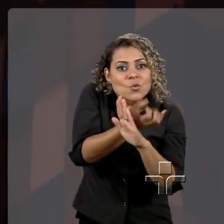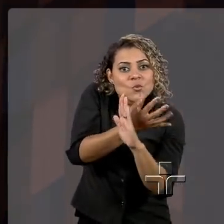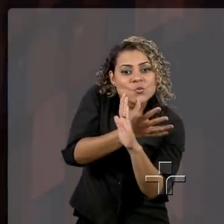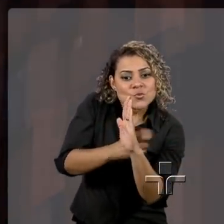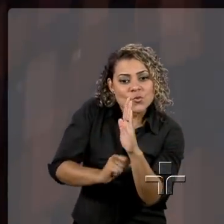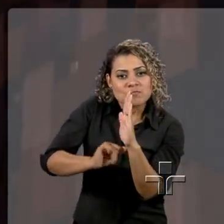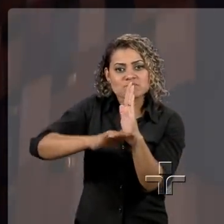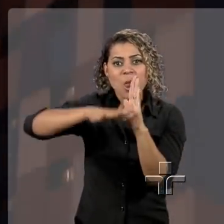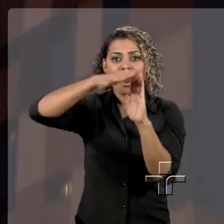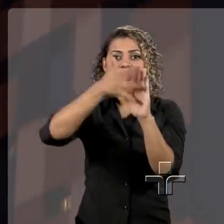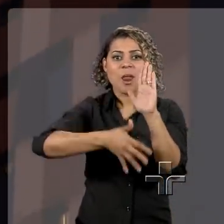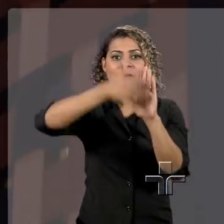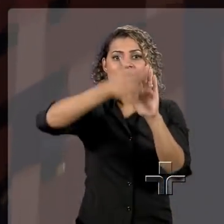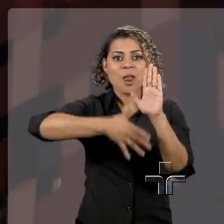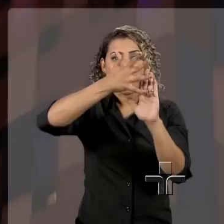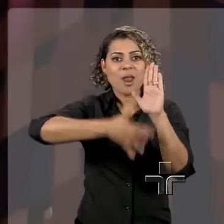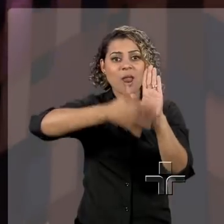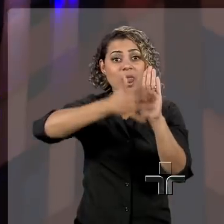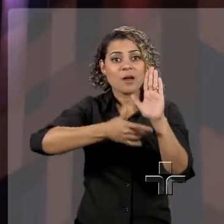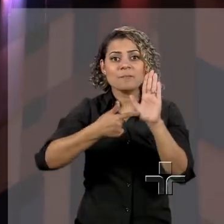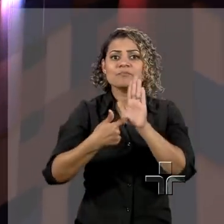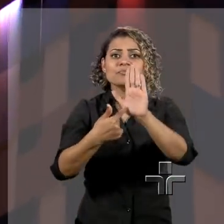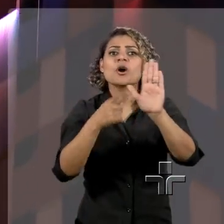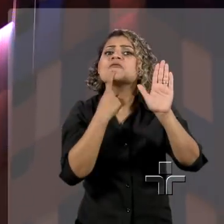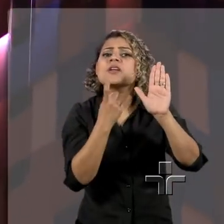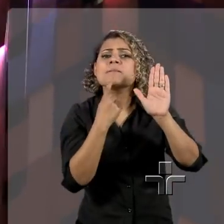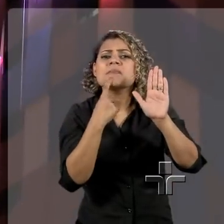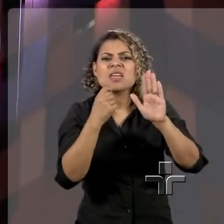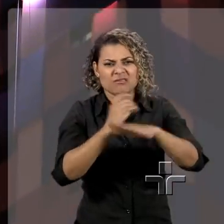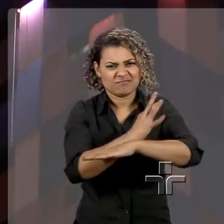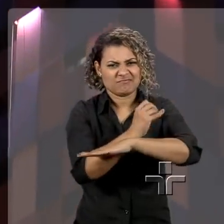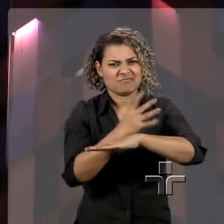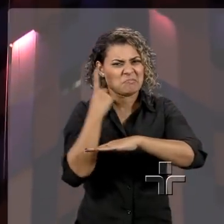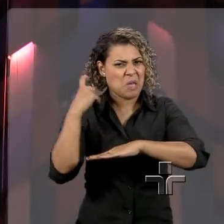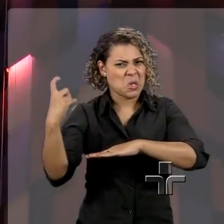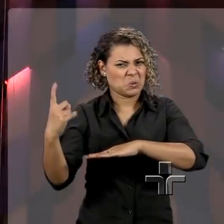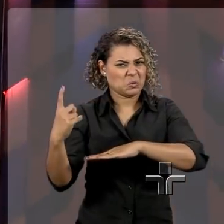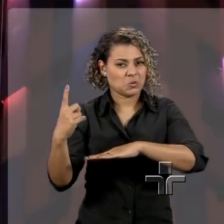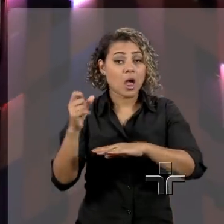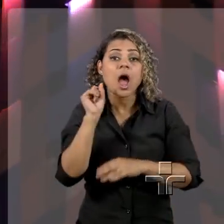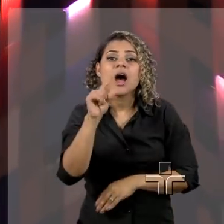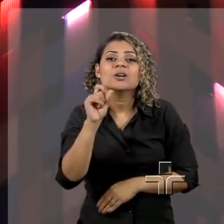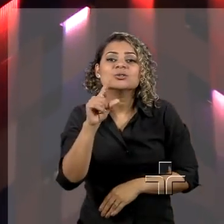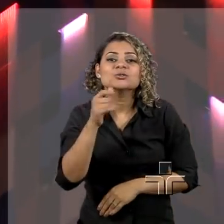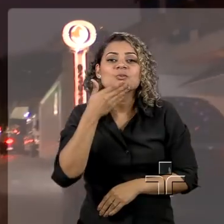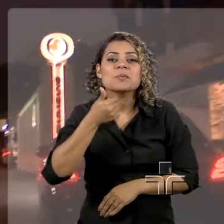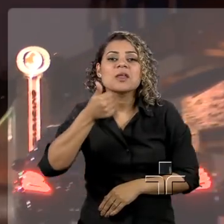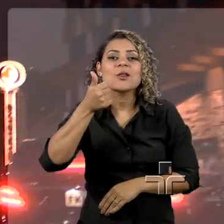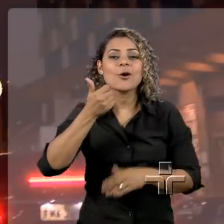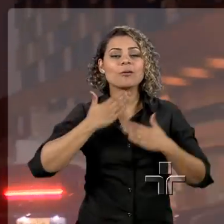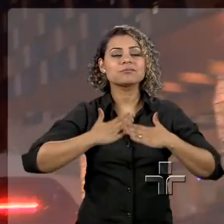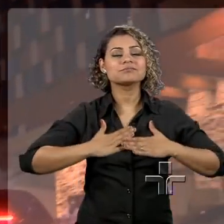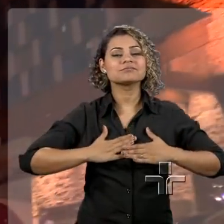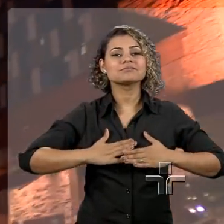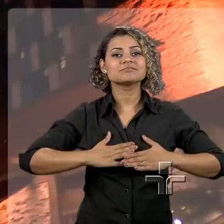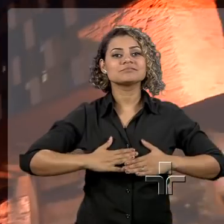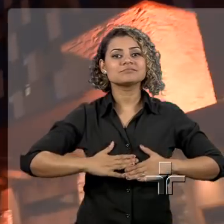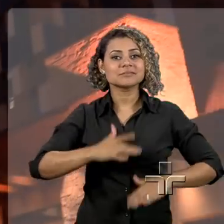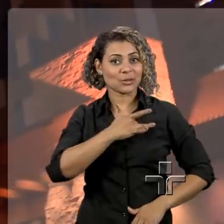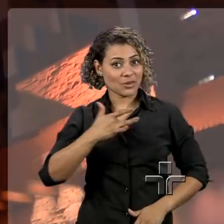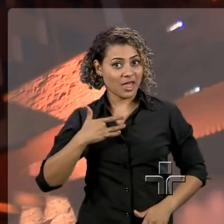iluminação. O vermelho mostra que a avenida está barulhenta e poluída. O azul indica índices melhores. Isso